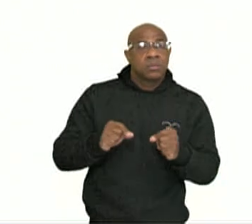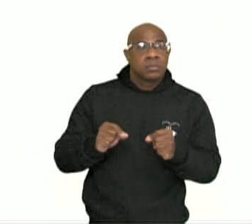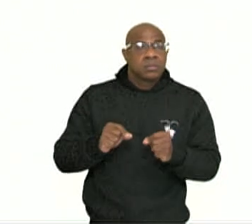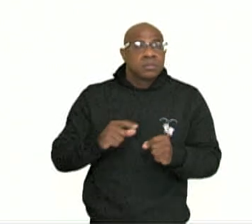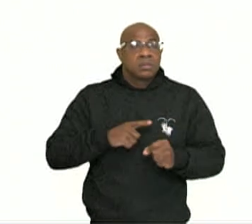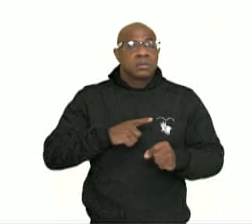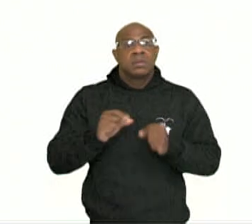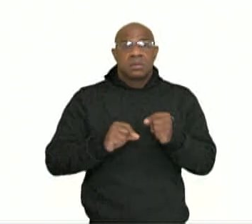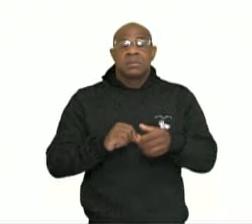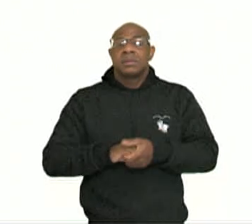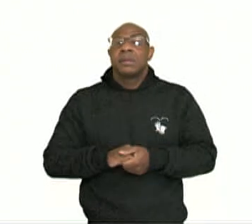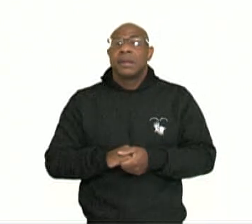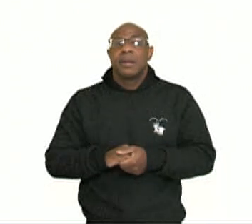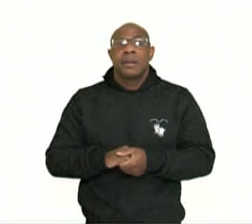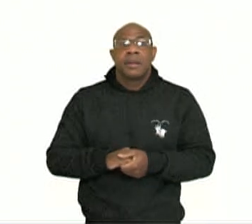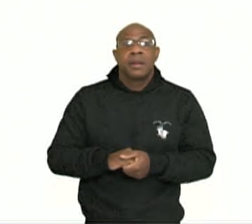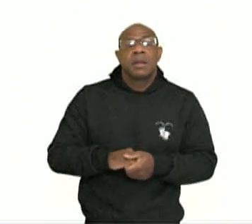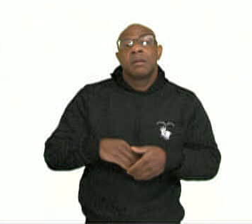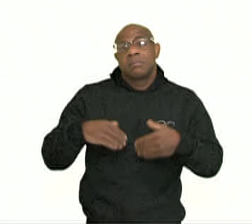o causador